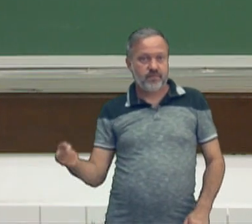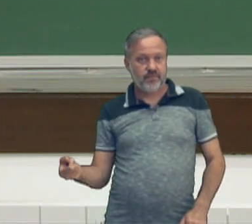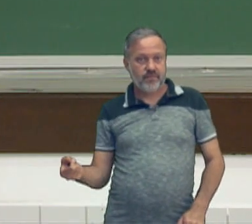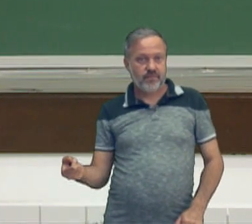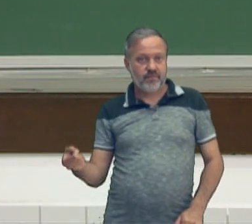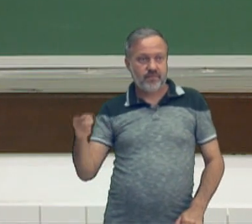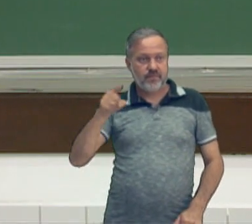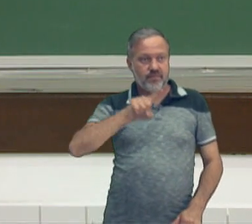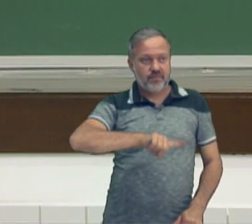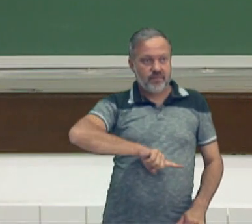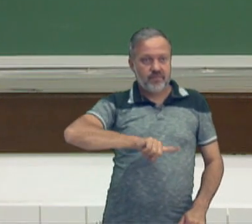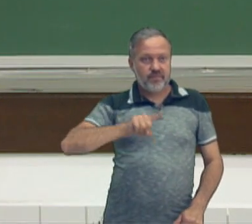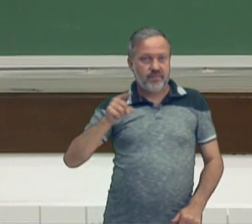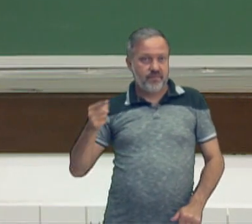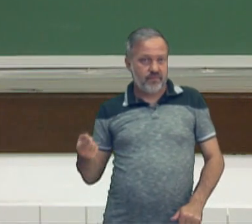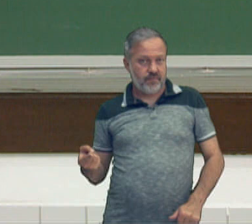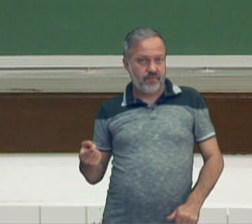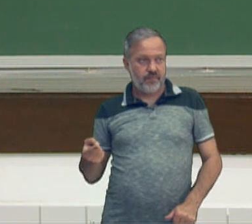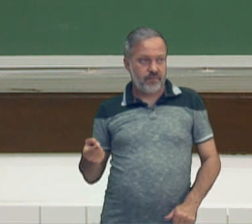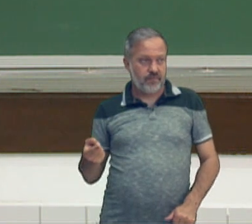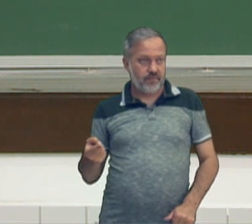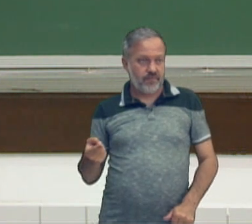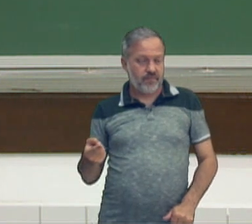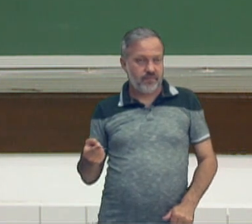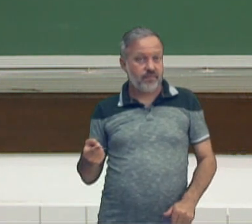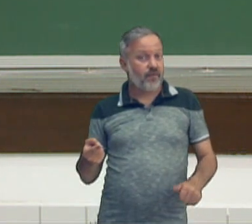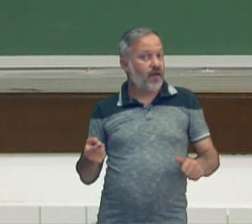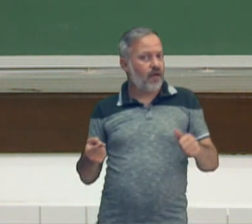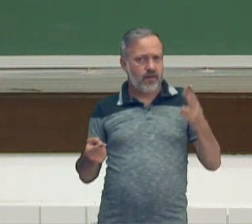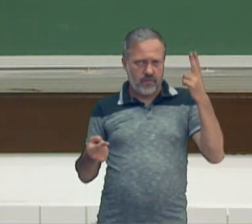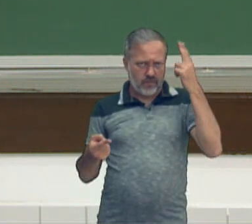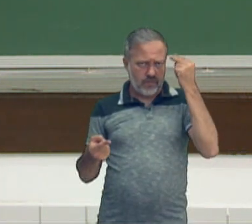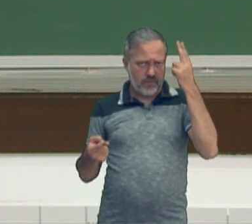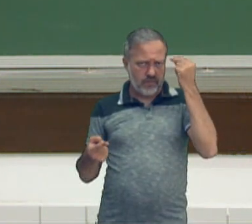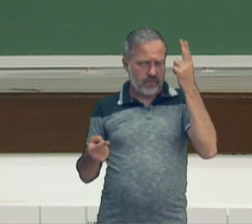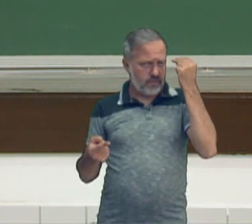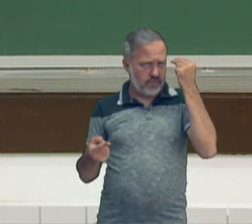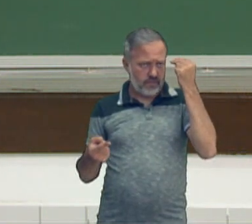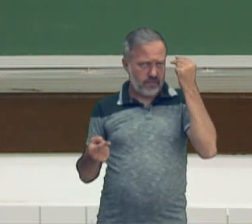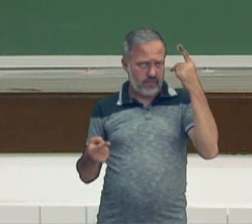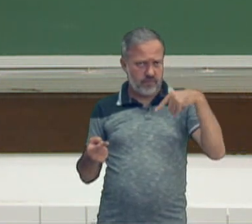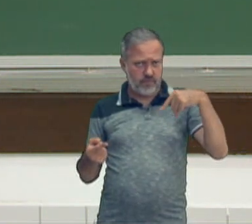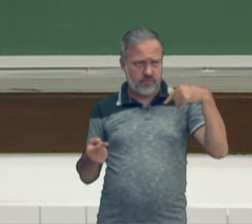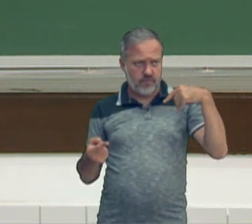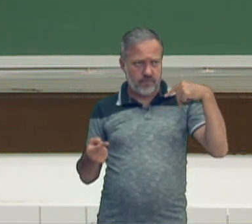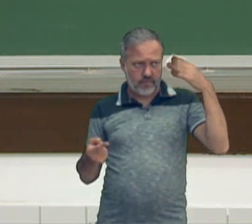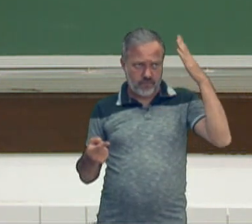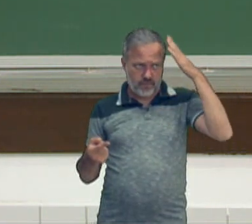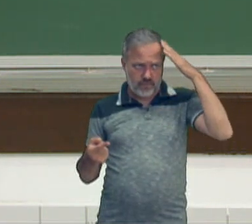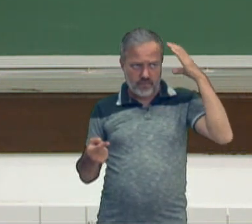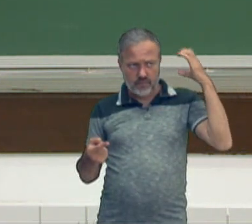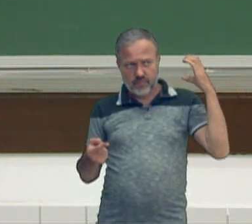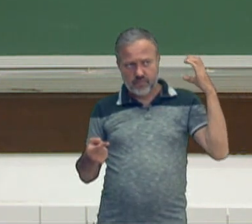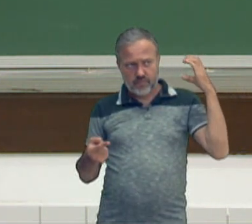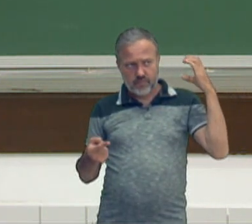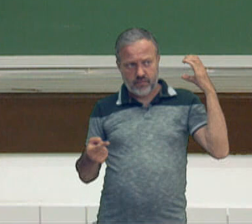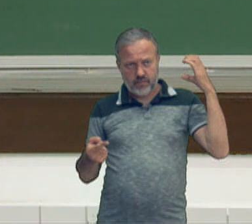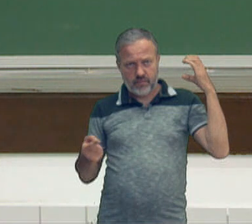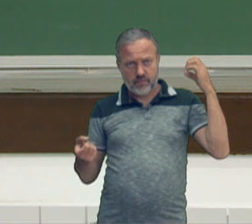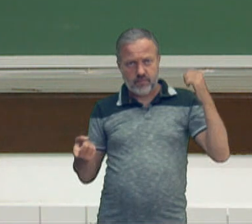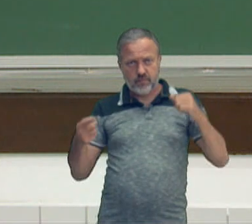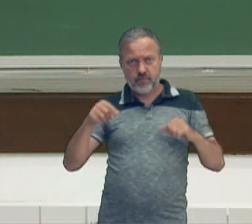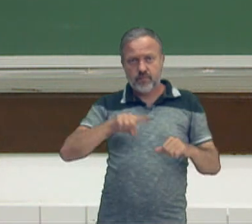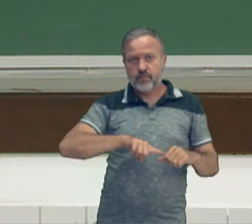pendular. Estes movimentos pendulares é muito comum, por exemplo, aqui em Curitiba, onde alguns moram em